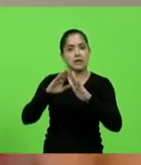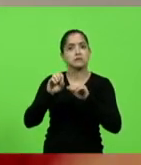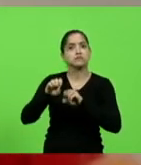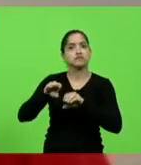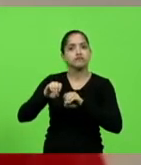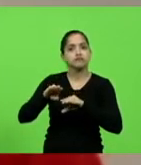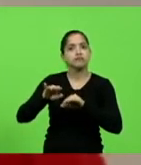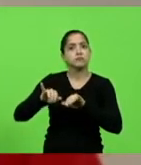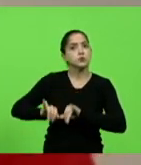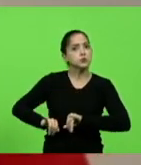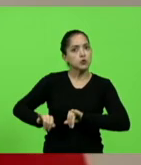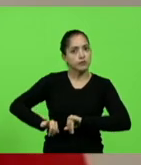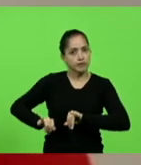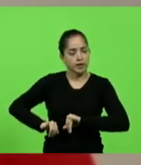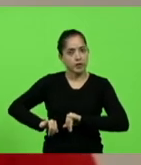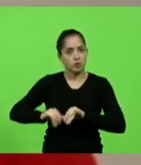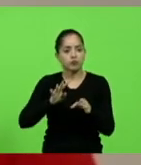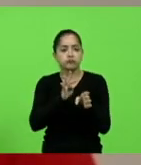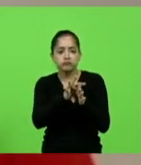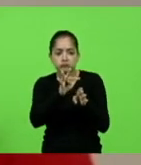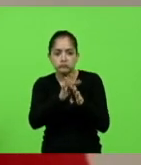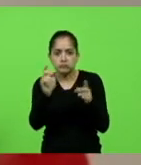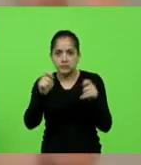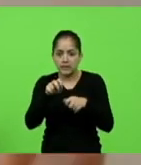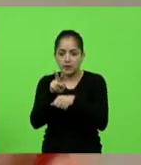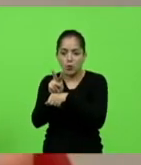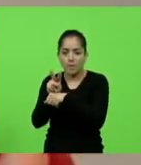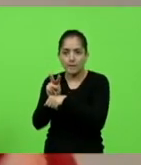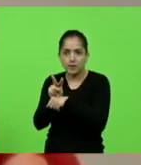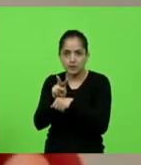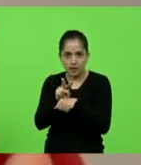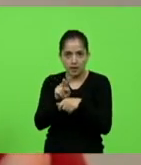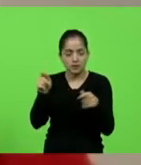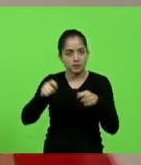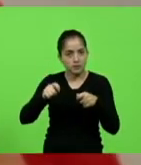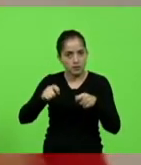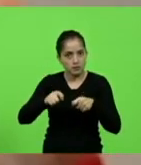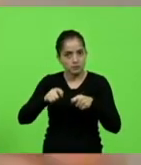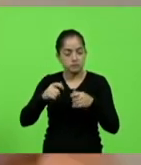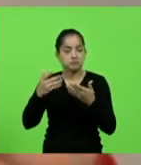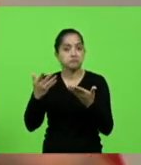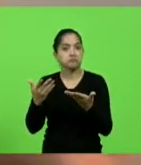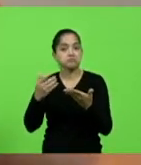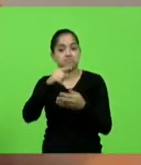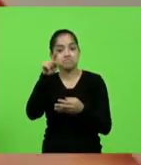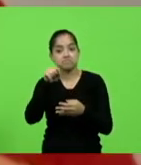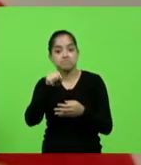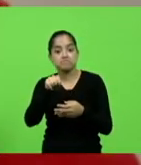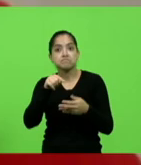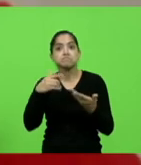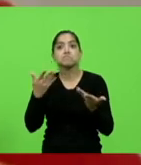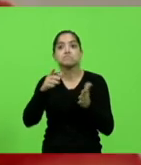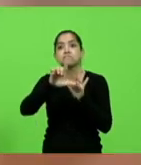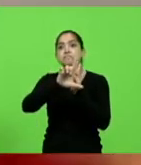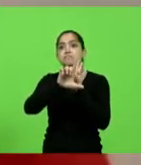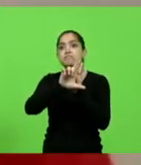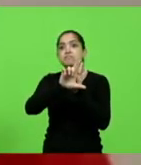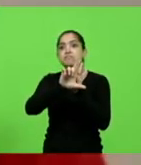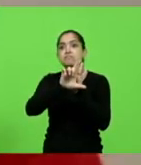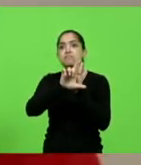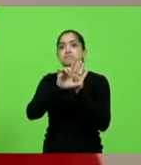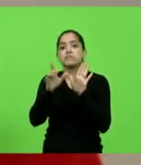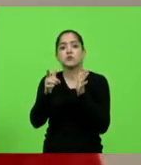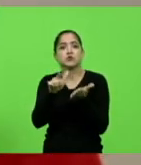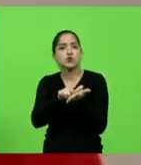Será que o conselho tutelar tem condição de acompanhar isso, como o projeto coloca? Então, é o tipo da lei que coloca no papel e nunca